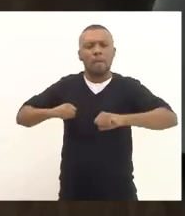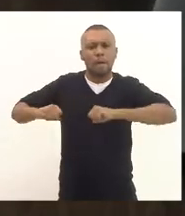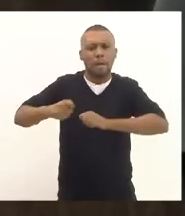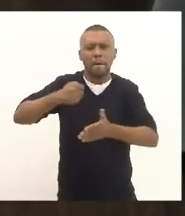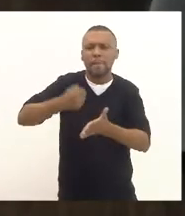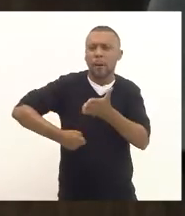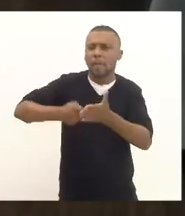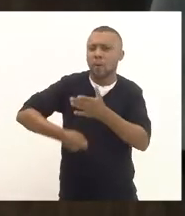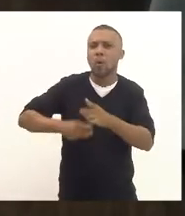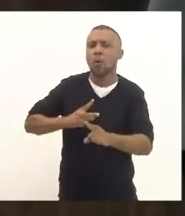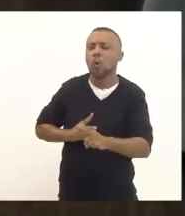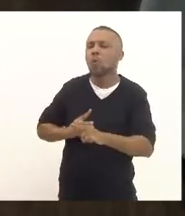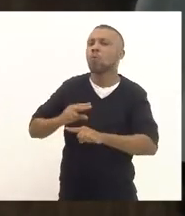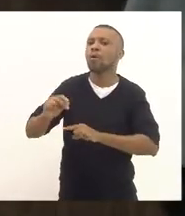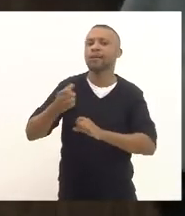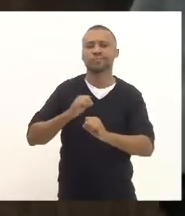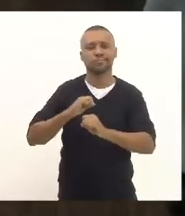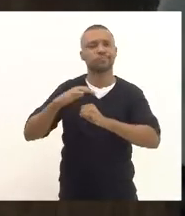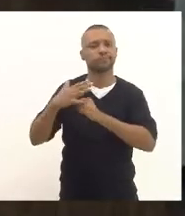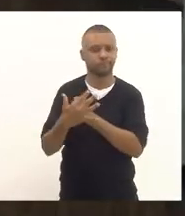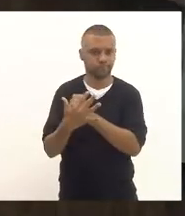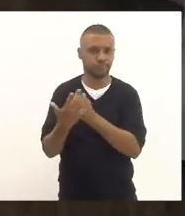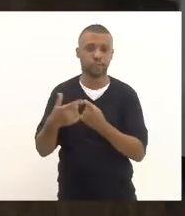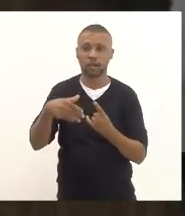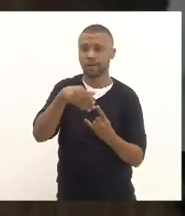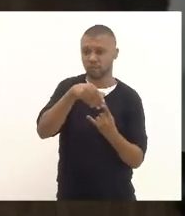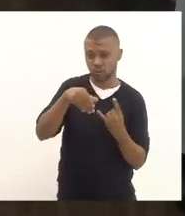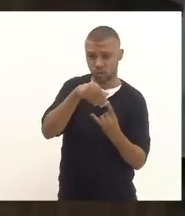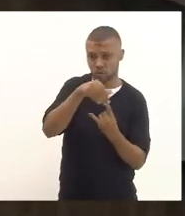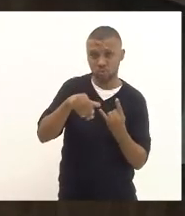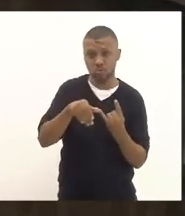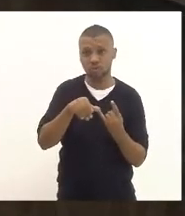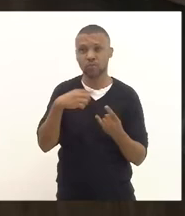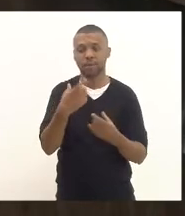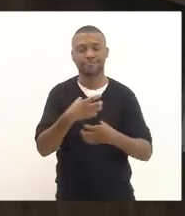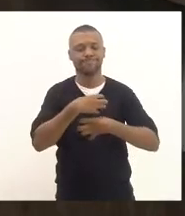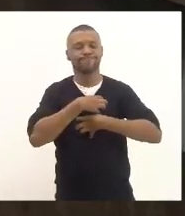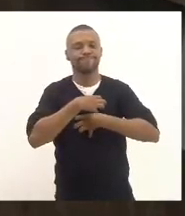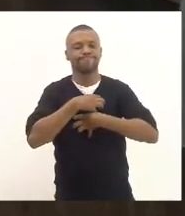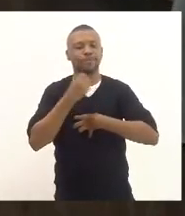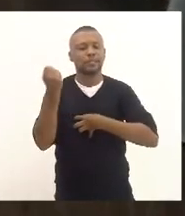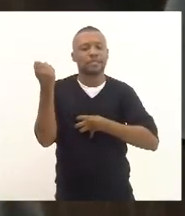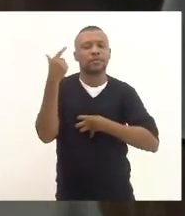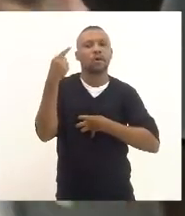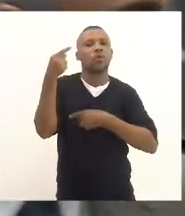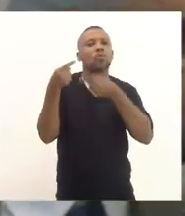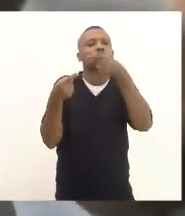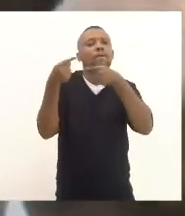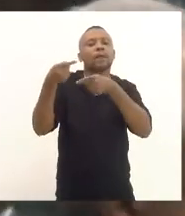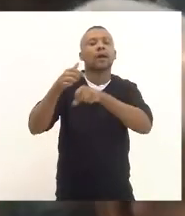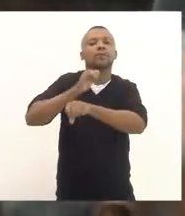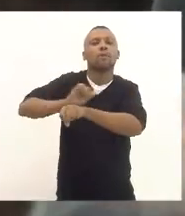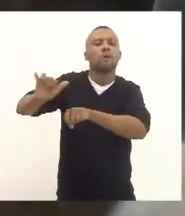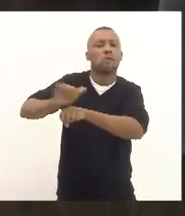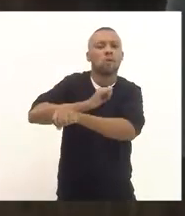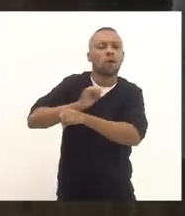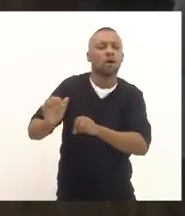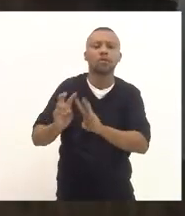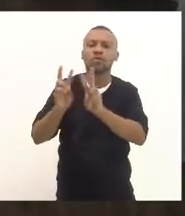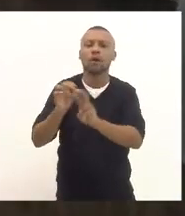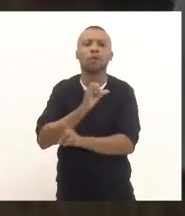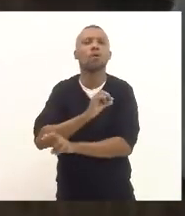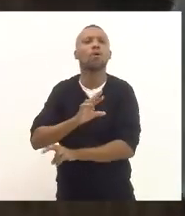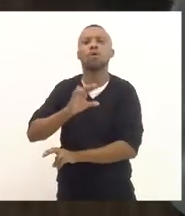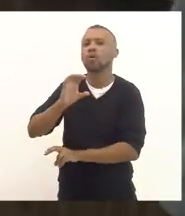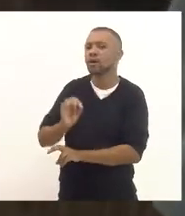pandemia do novo coronavírus a Fiocruz é de certa maneira nos inspira um debate muito estratégias que fazemos sobre o Rio de